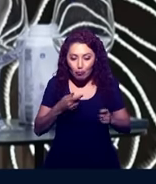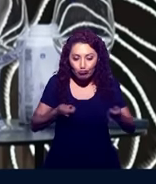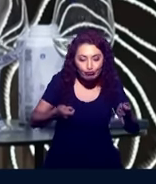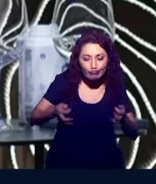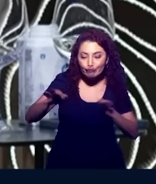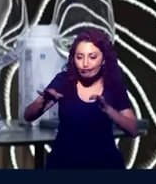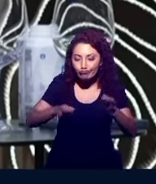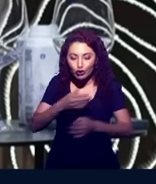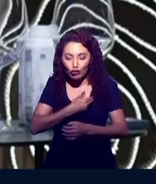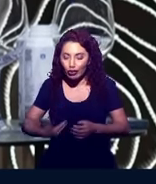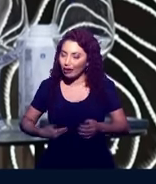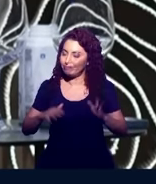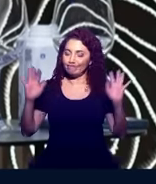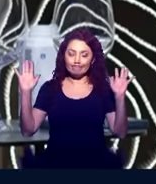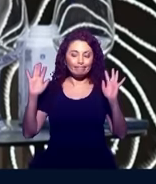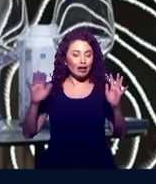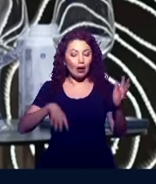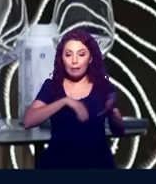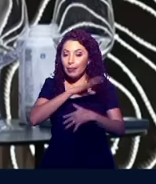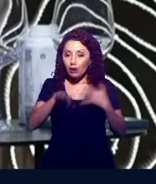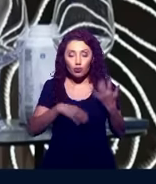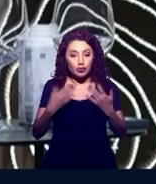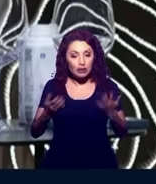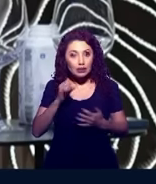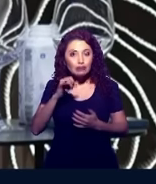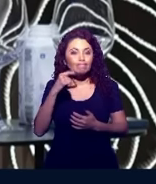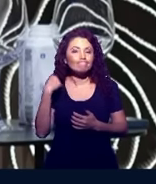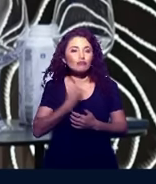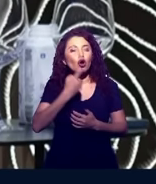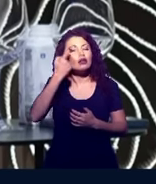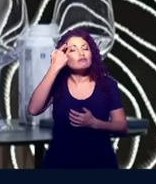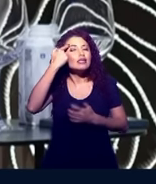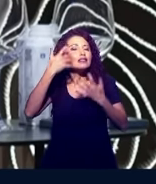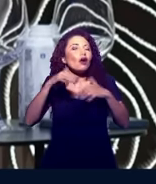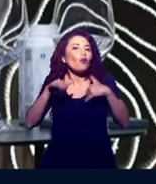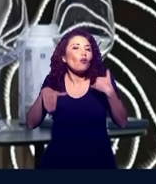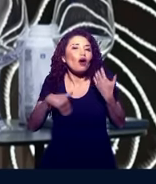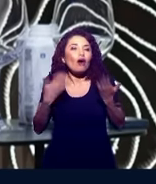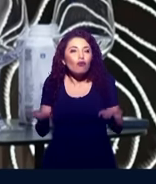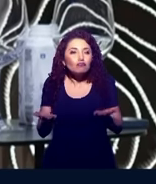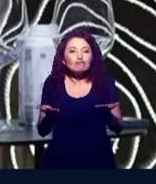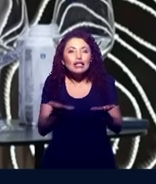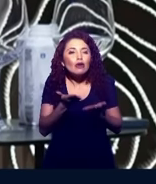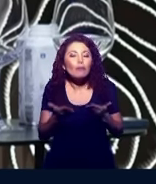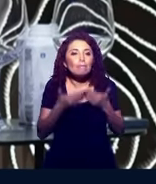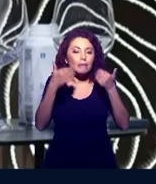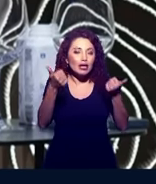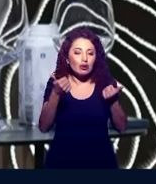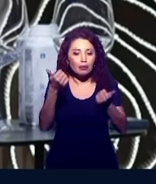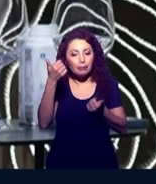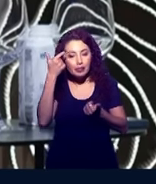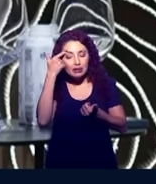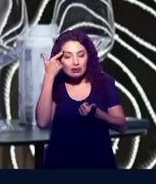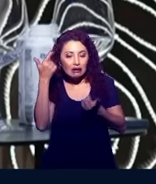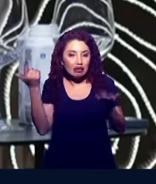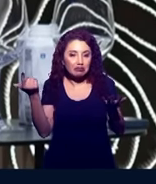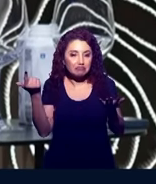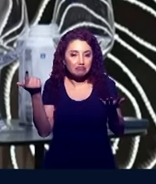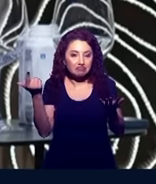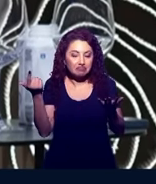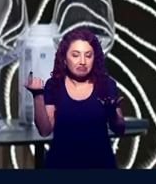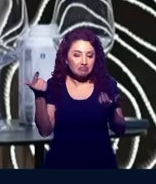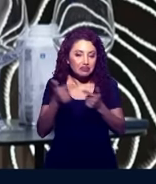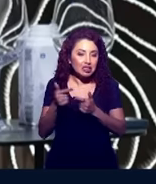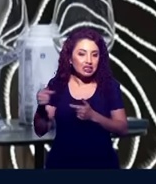reforma tributária pela lente do ideal ela é sei lá nota 7 nota 7 E5